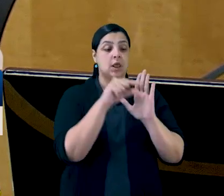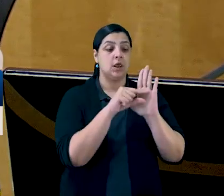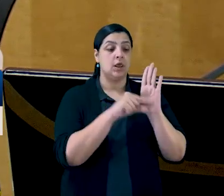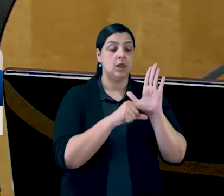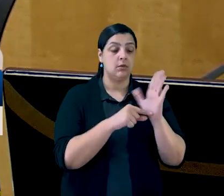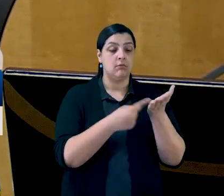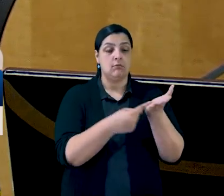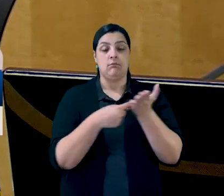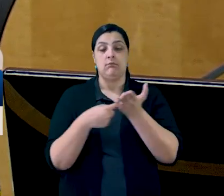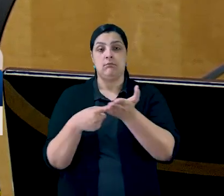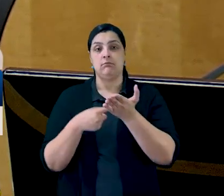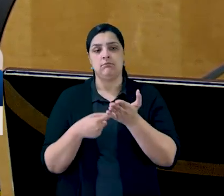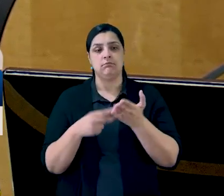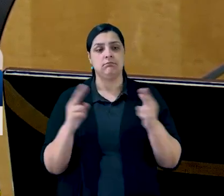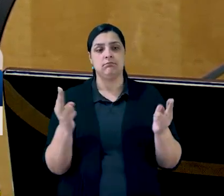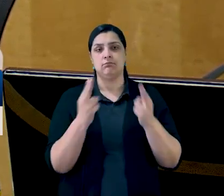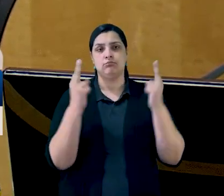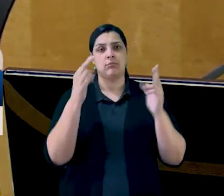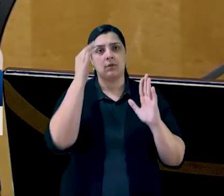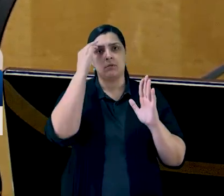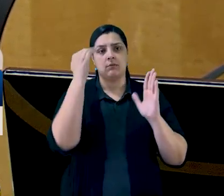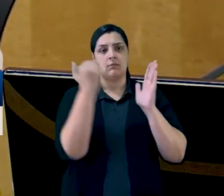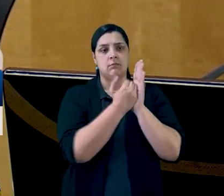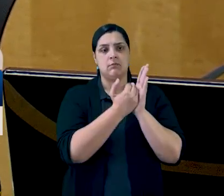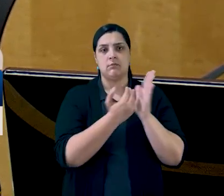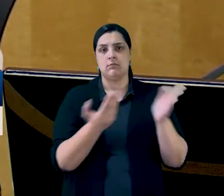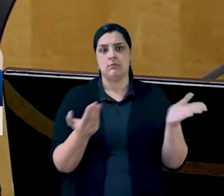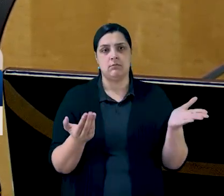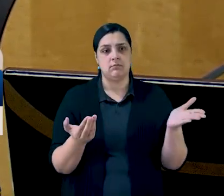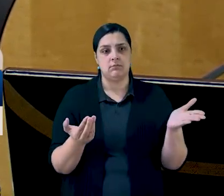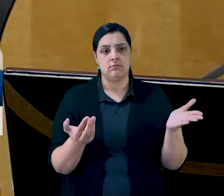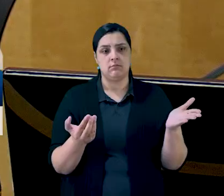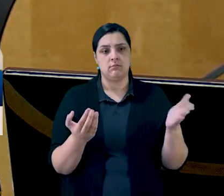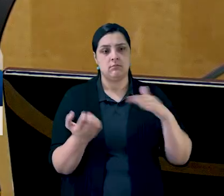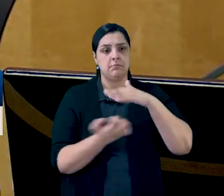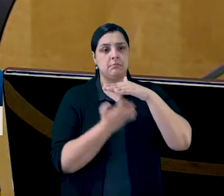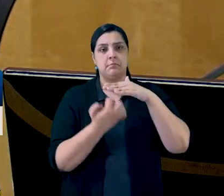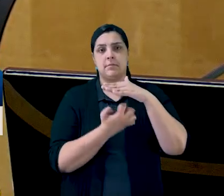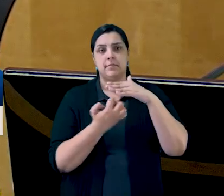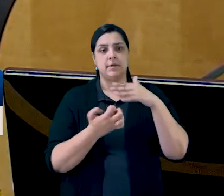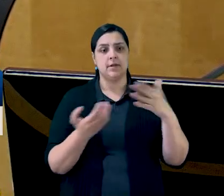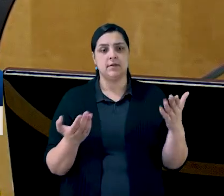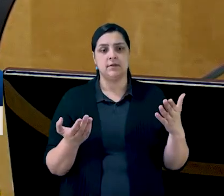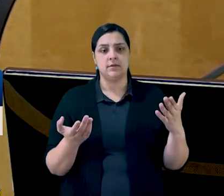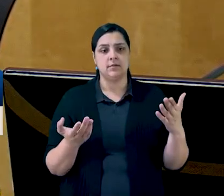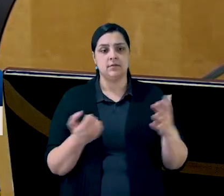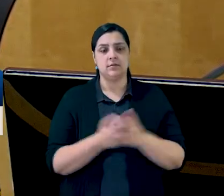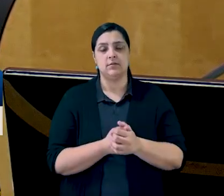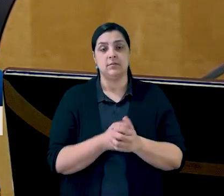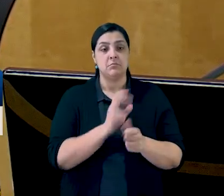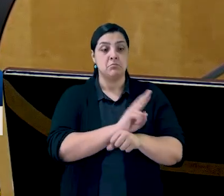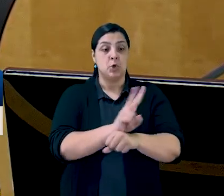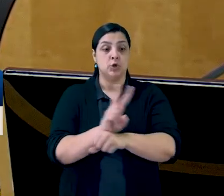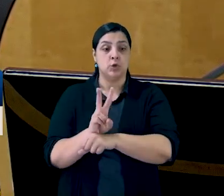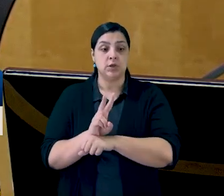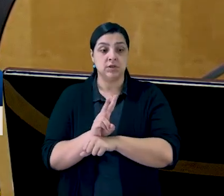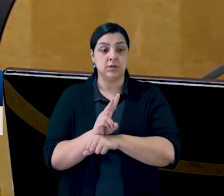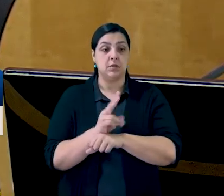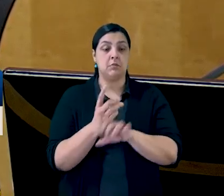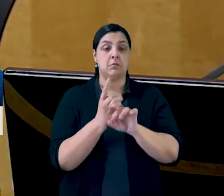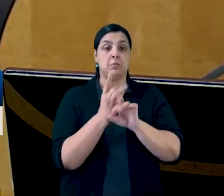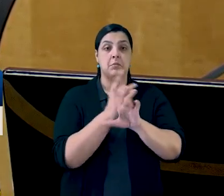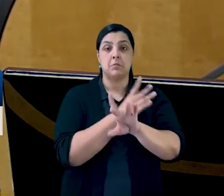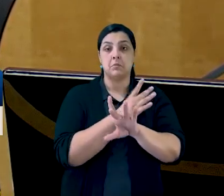que não é possível ser cumprida pelas empresas de